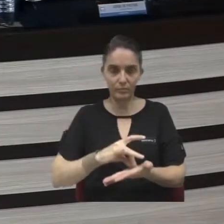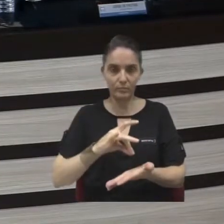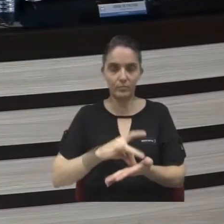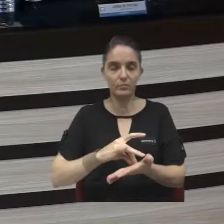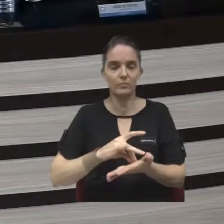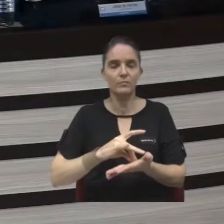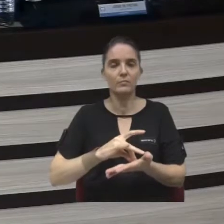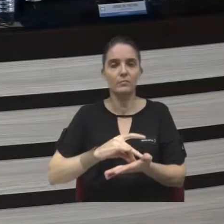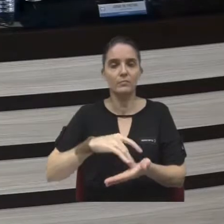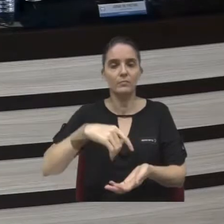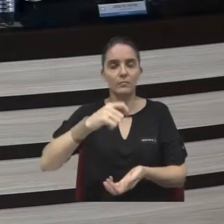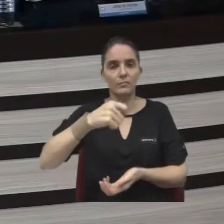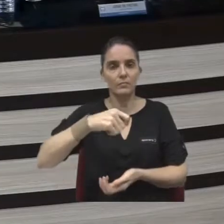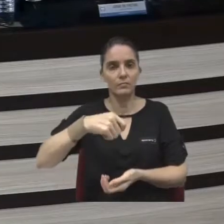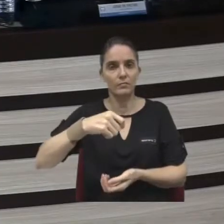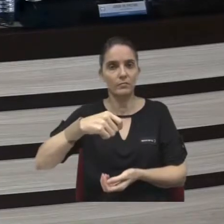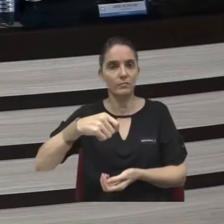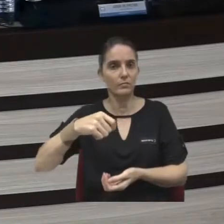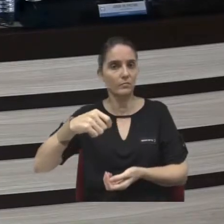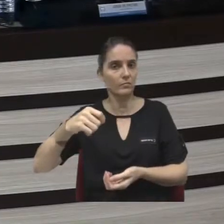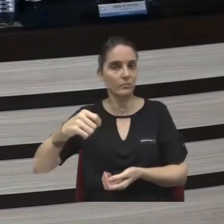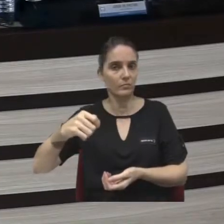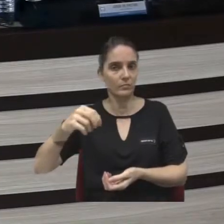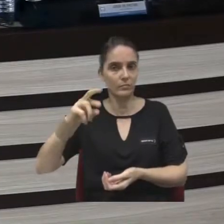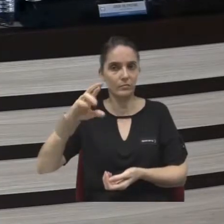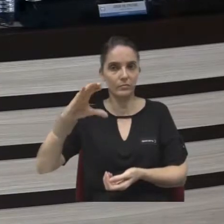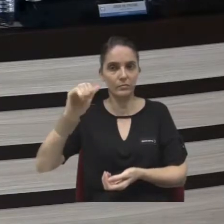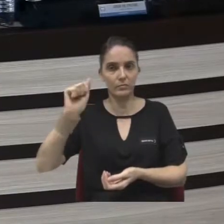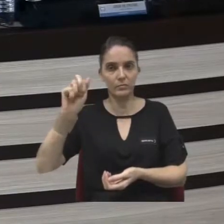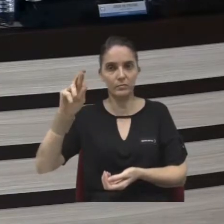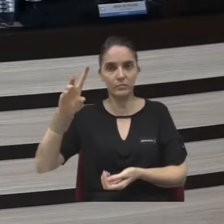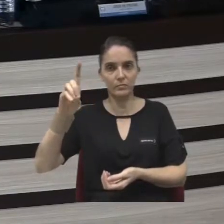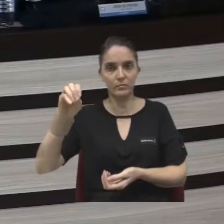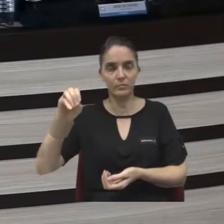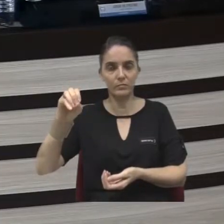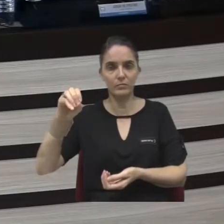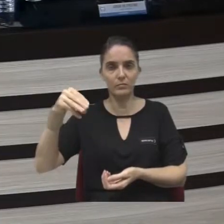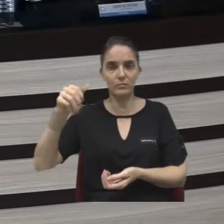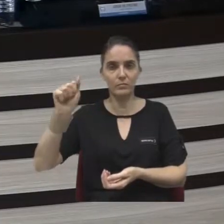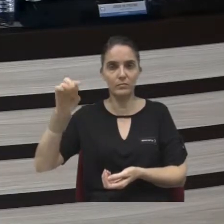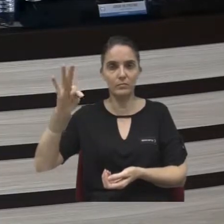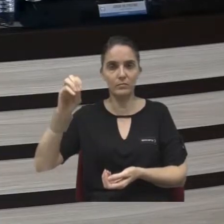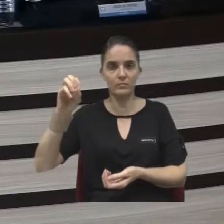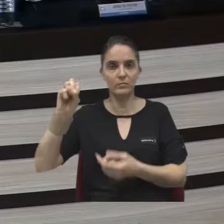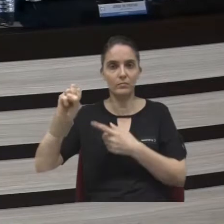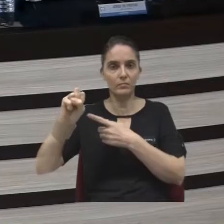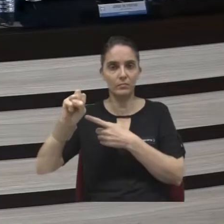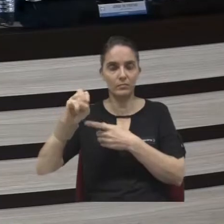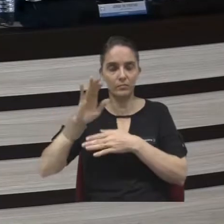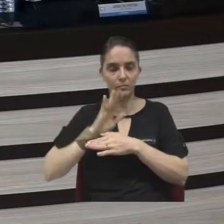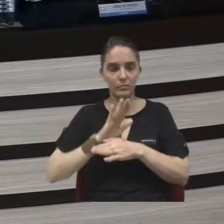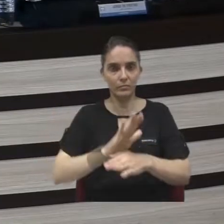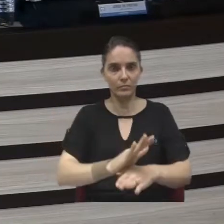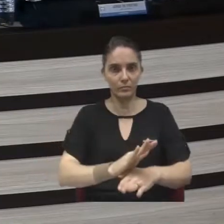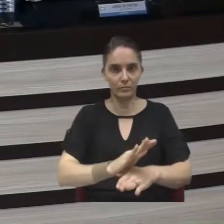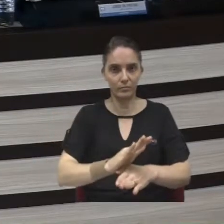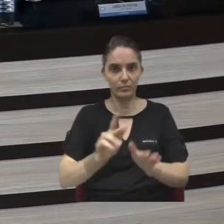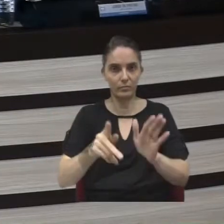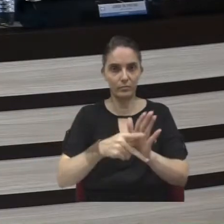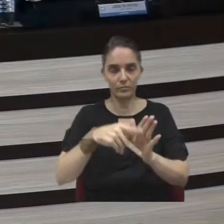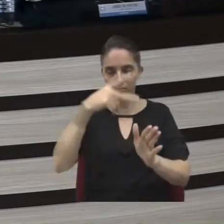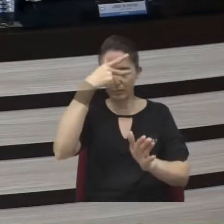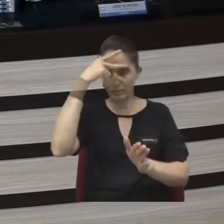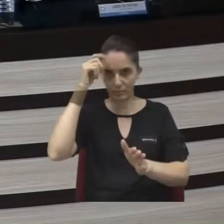distinta consideração. Ricardo Luiz Matos Pedro, assistente da Divisão de Legislativo.